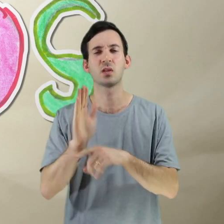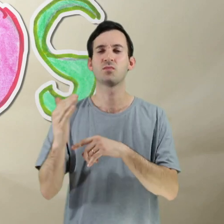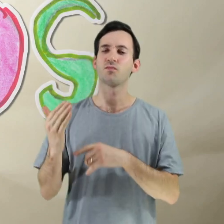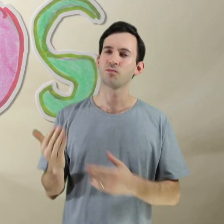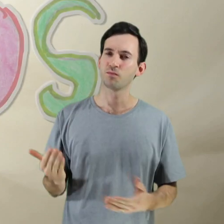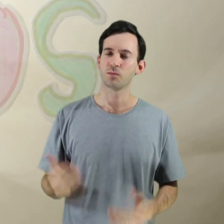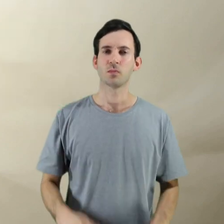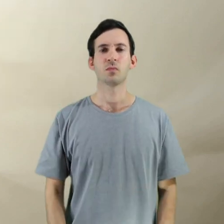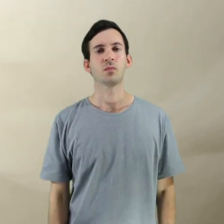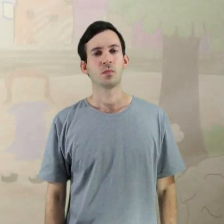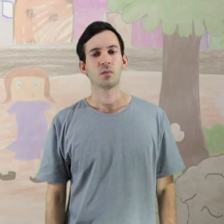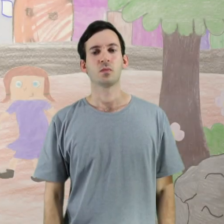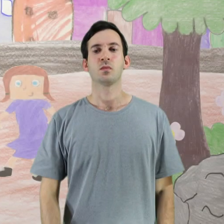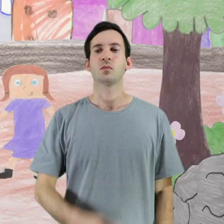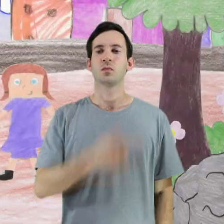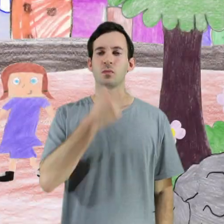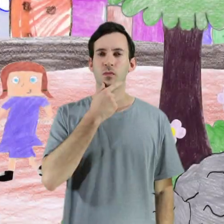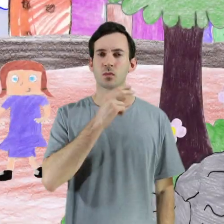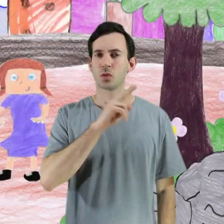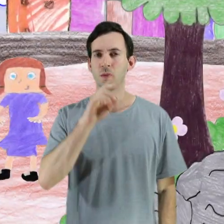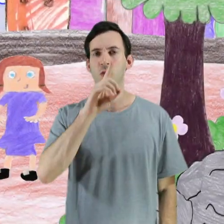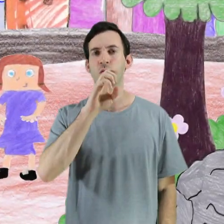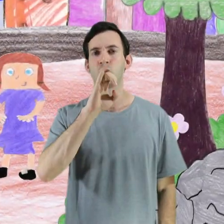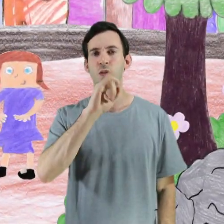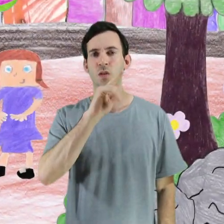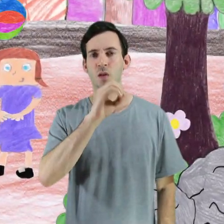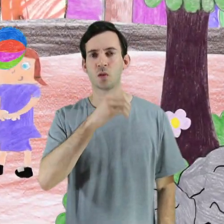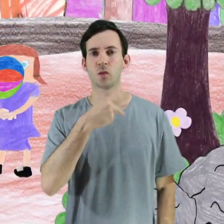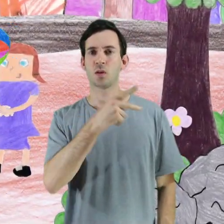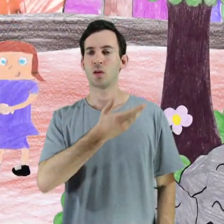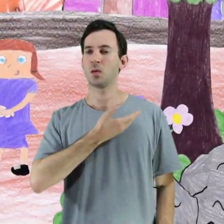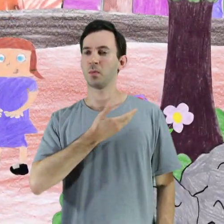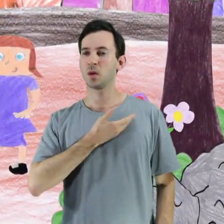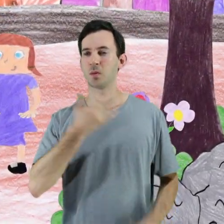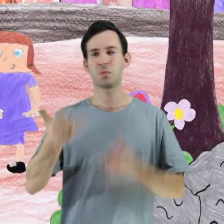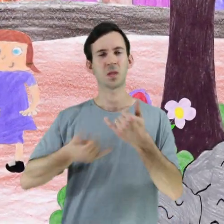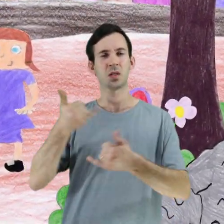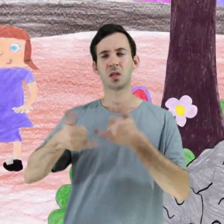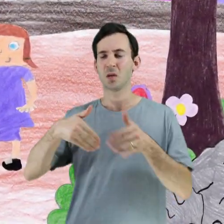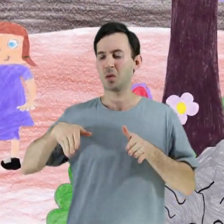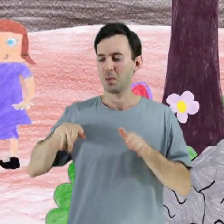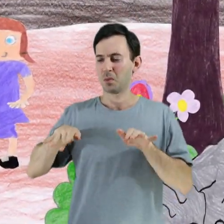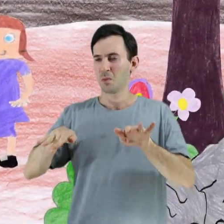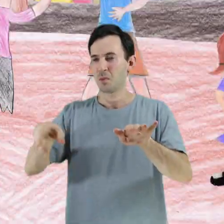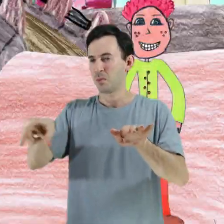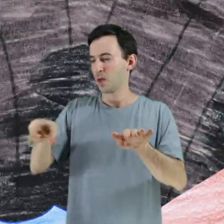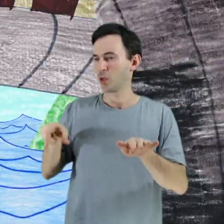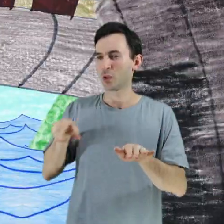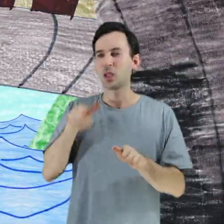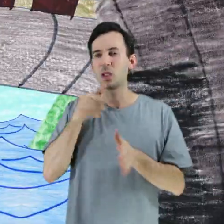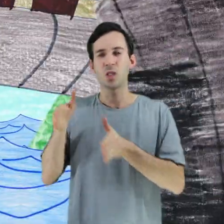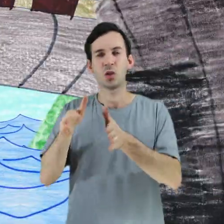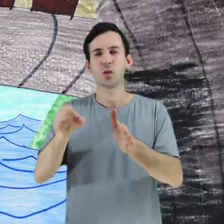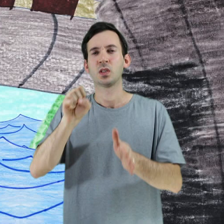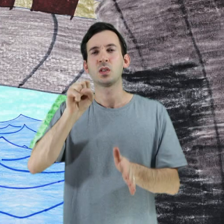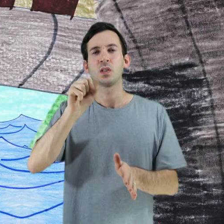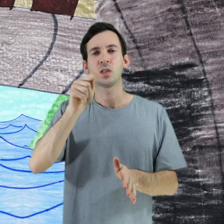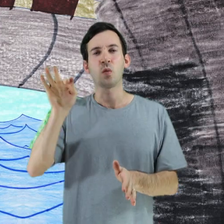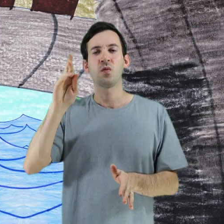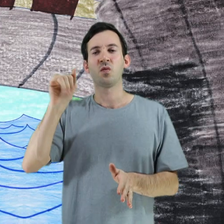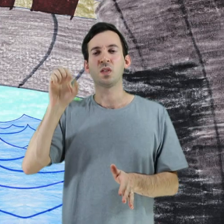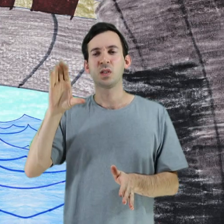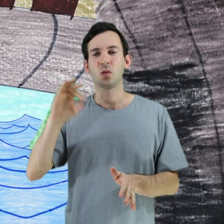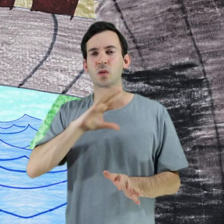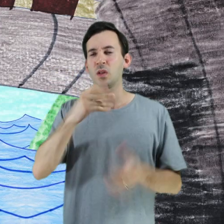Velho Chico pede ajuda. Diego e seus amigos brincavam às margens do rio São Francisco. Cansado de